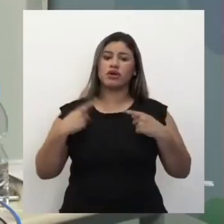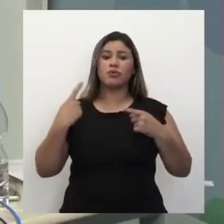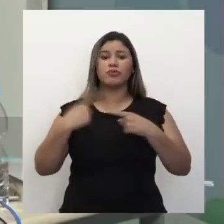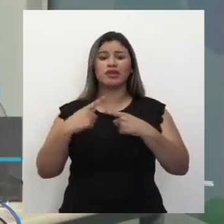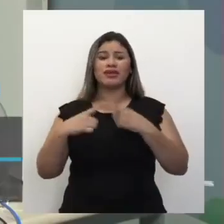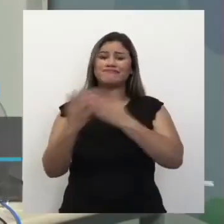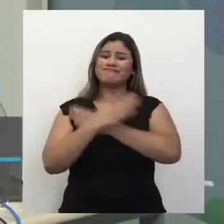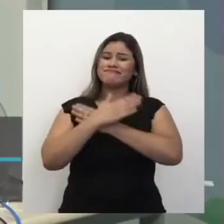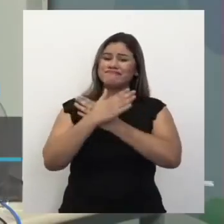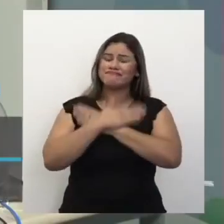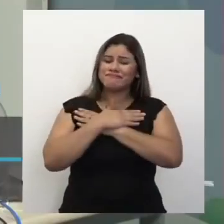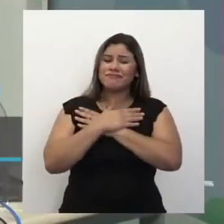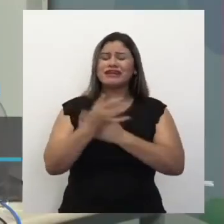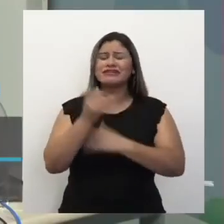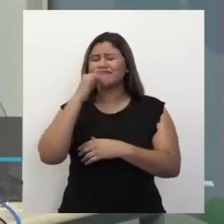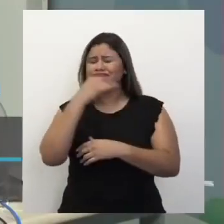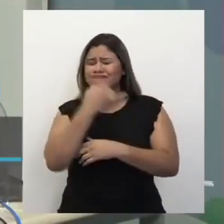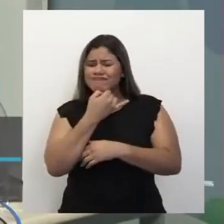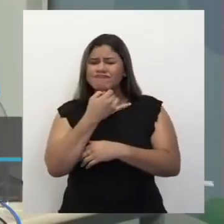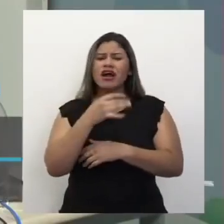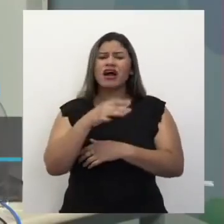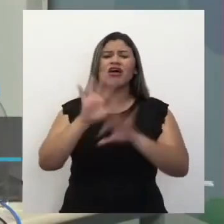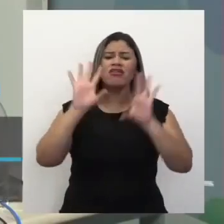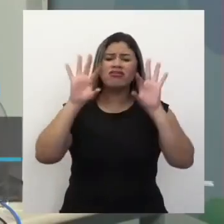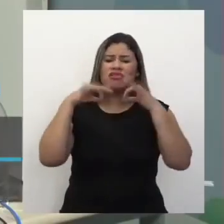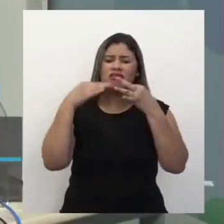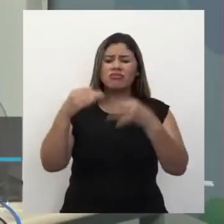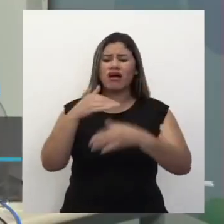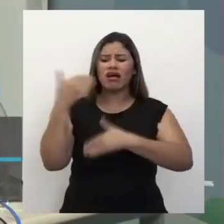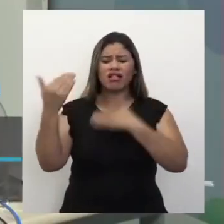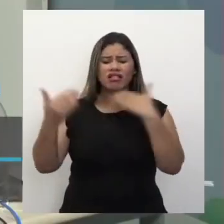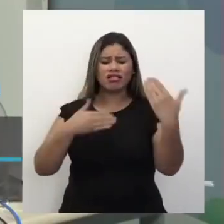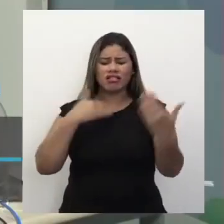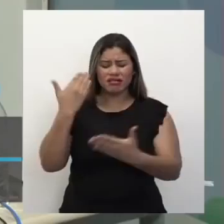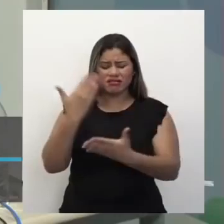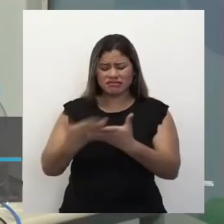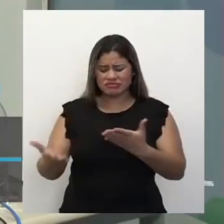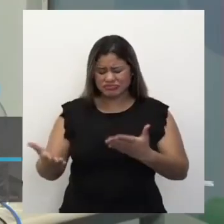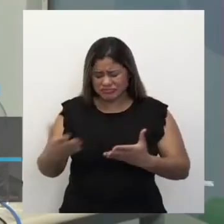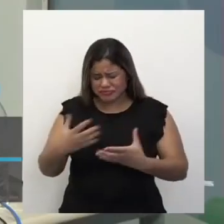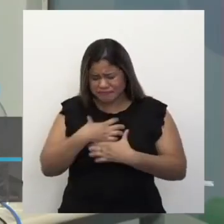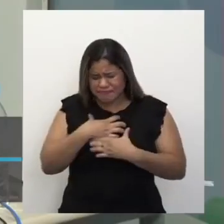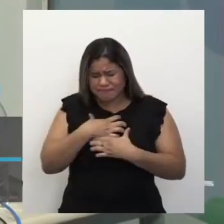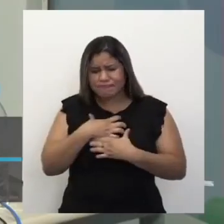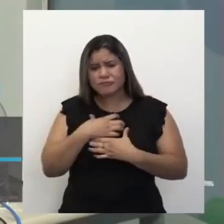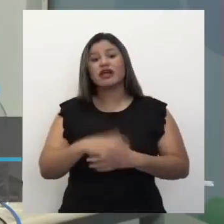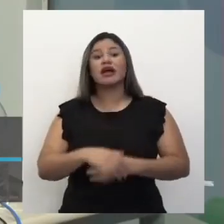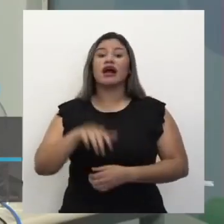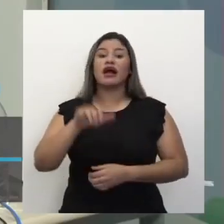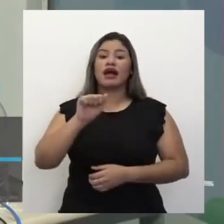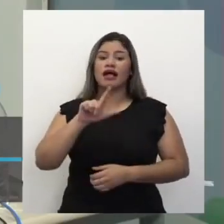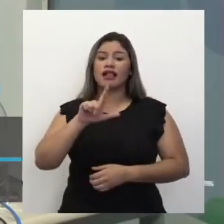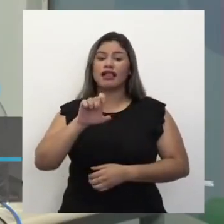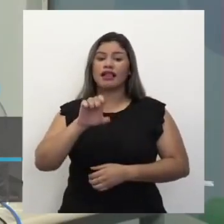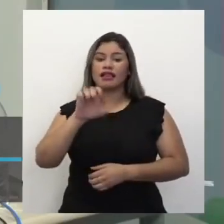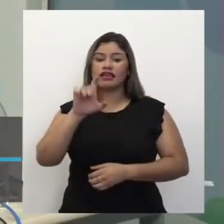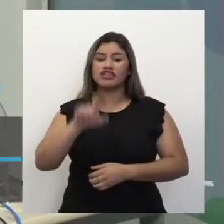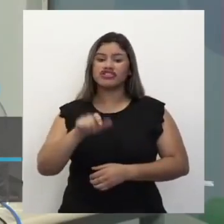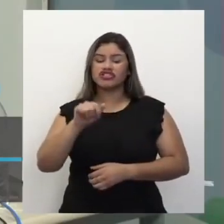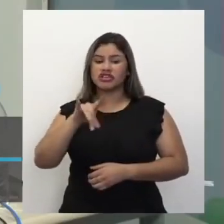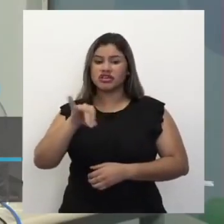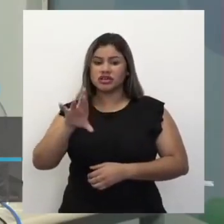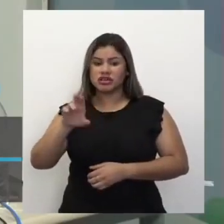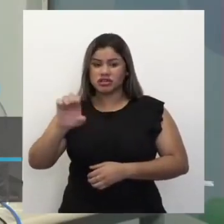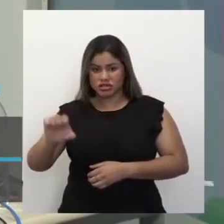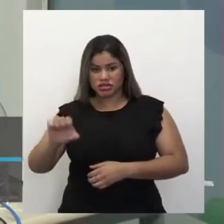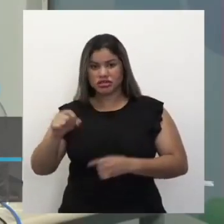tristeza, perda de familiares. Sim. Alexandre, eu acho que é o Alexandre, aluno da... Não, eu acho que é o